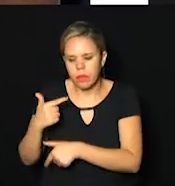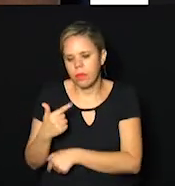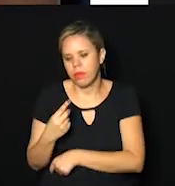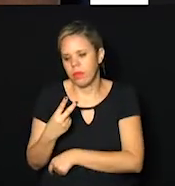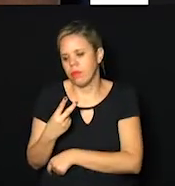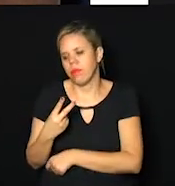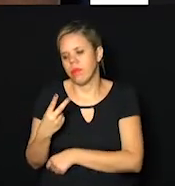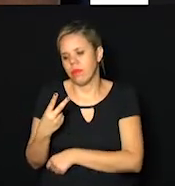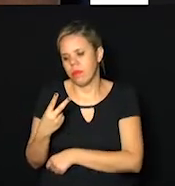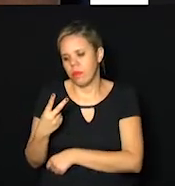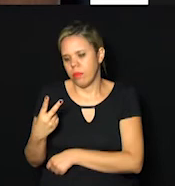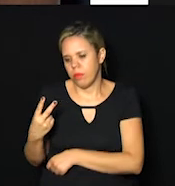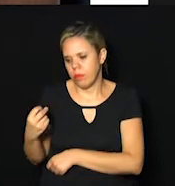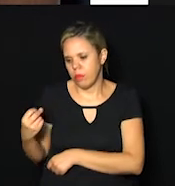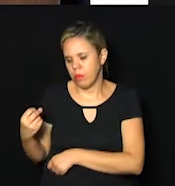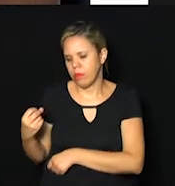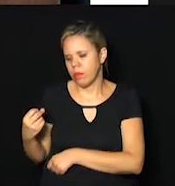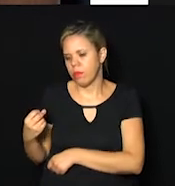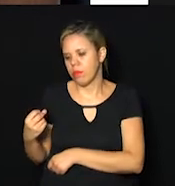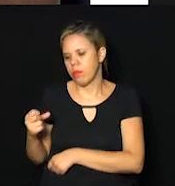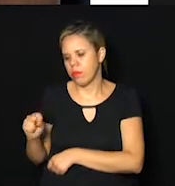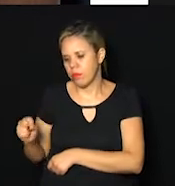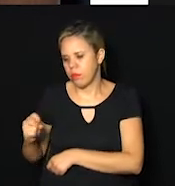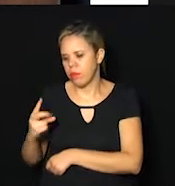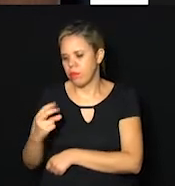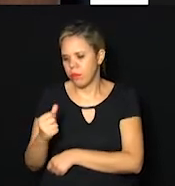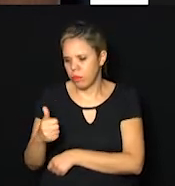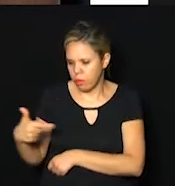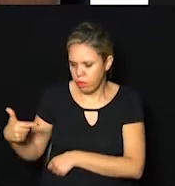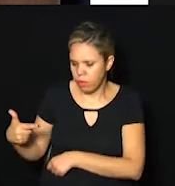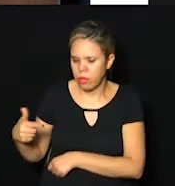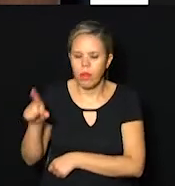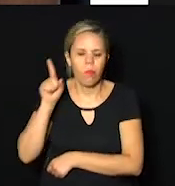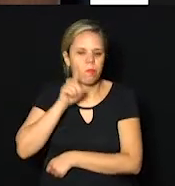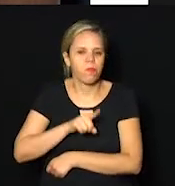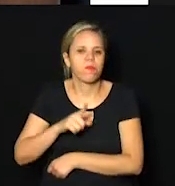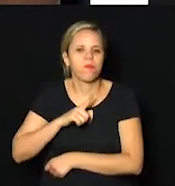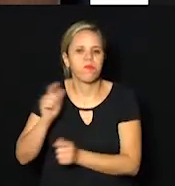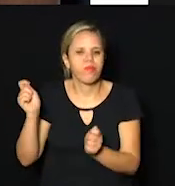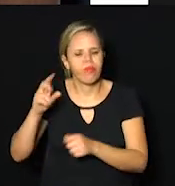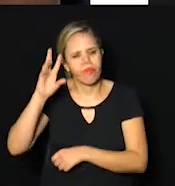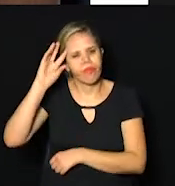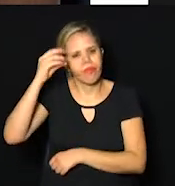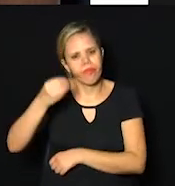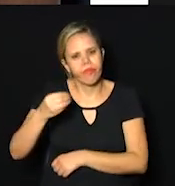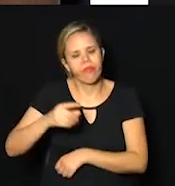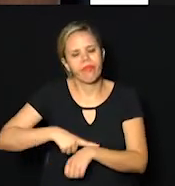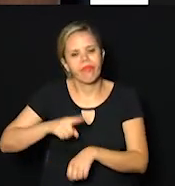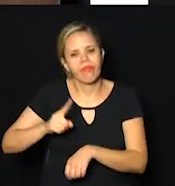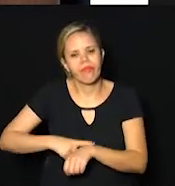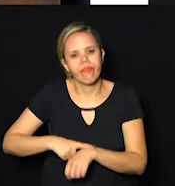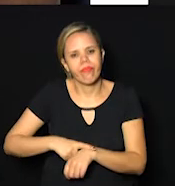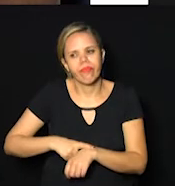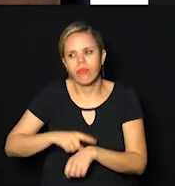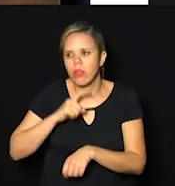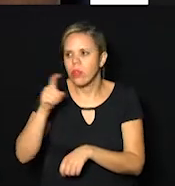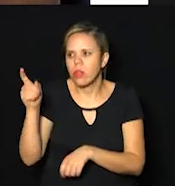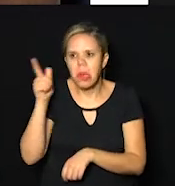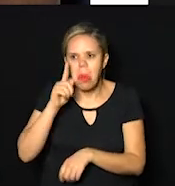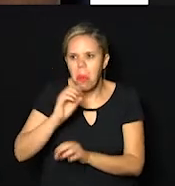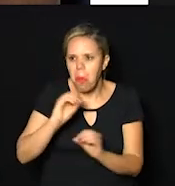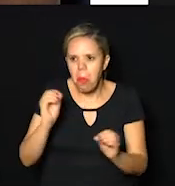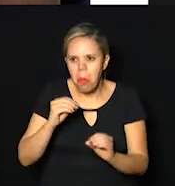eleitorais de 2008 e 2012 nos Estados Unidos, ele teve uma capacidade de compreender o momento como ninguém.